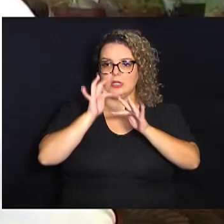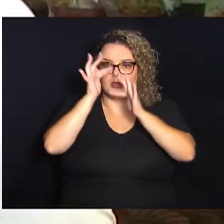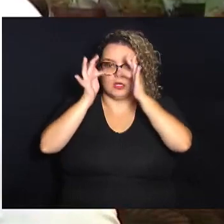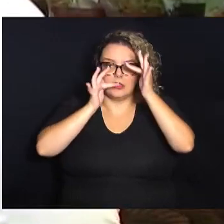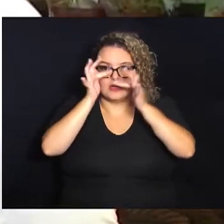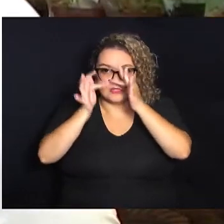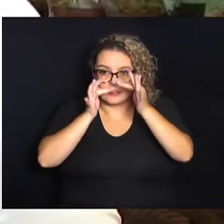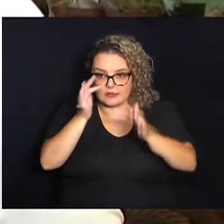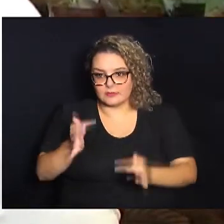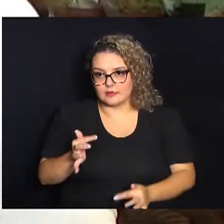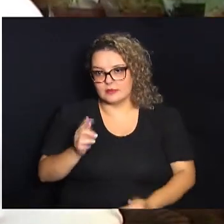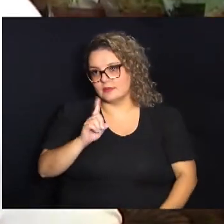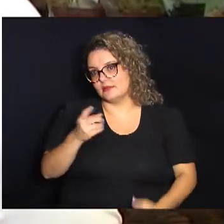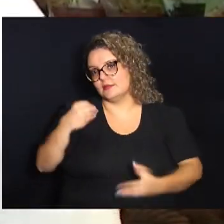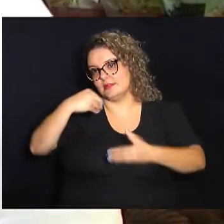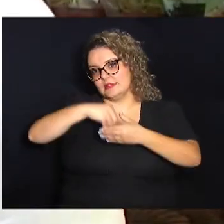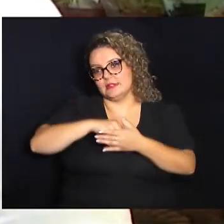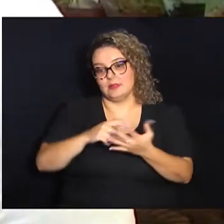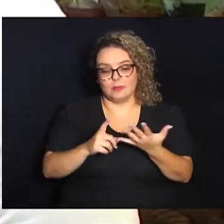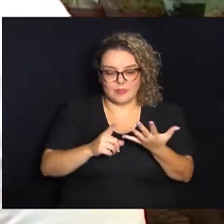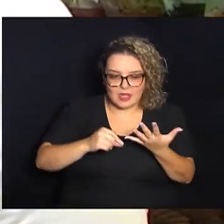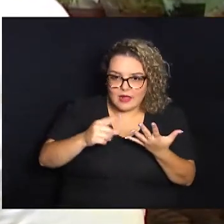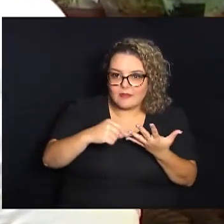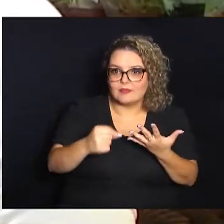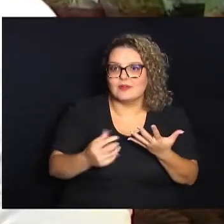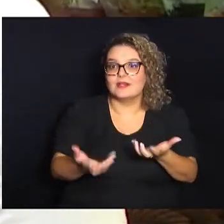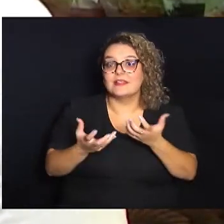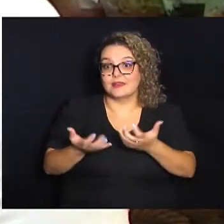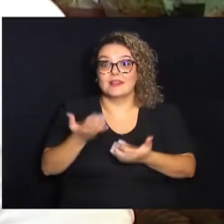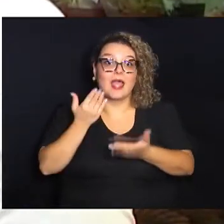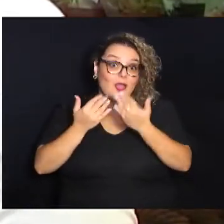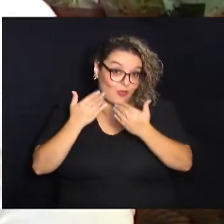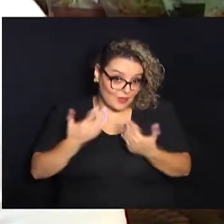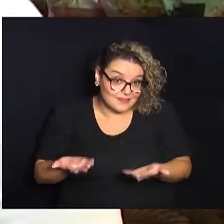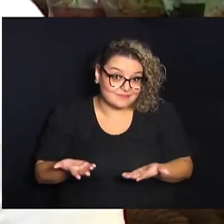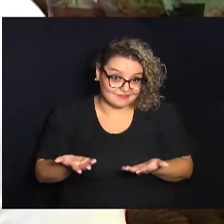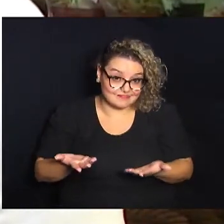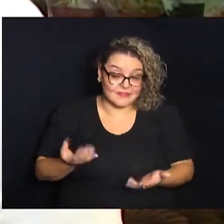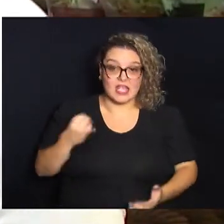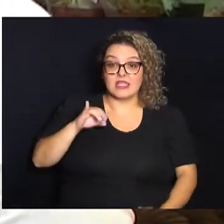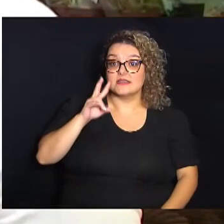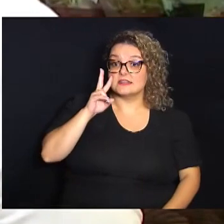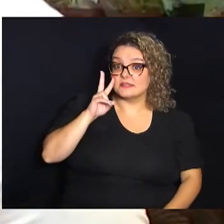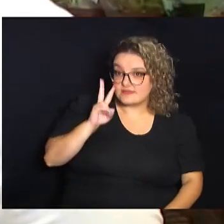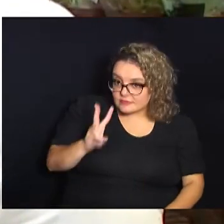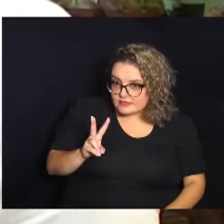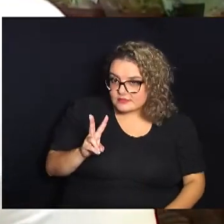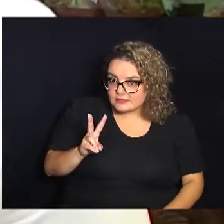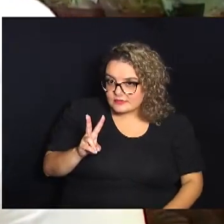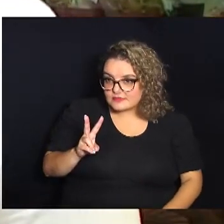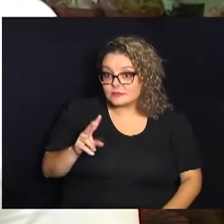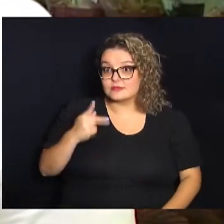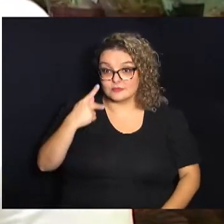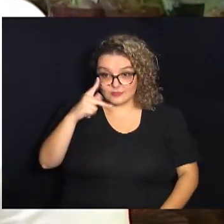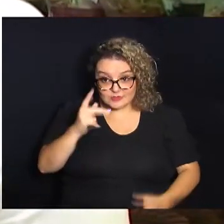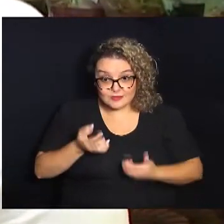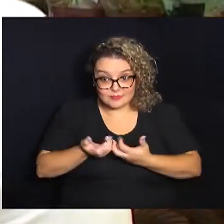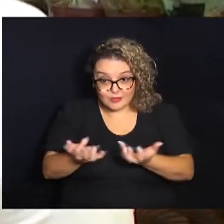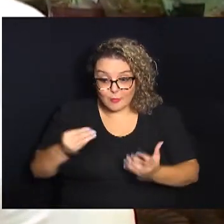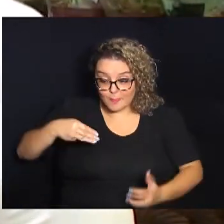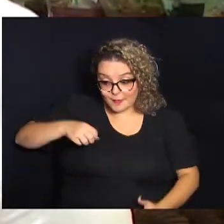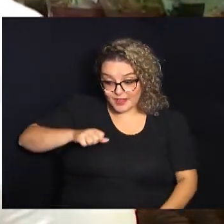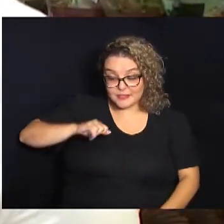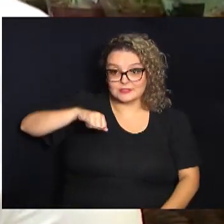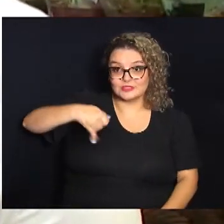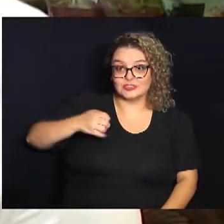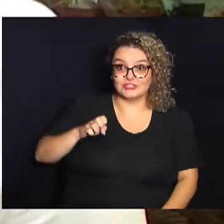flor e não para a folha, que é o que a gente quer consumir. Então, se você viu aí no seu jardim um manjericão com